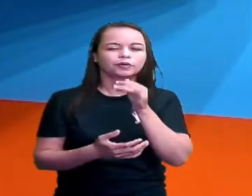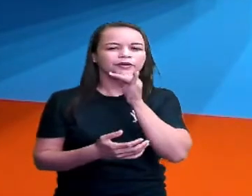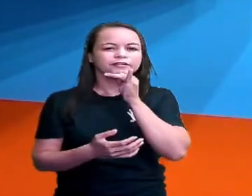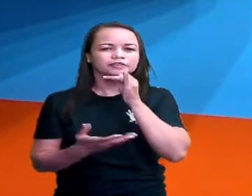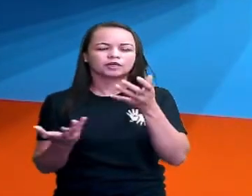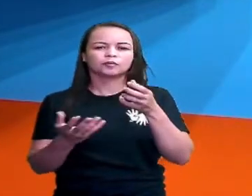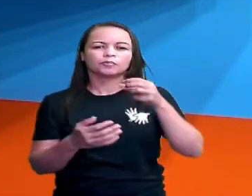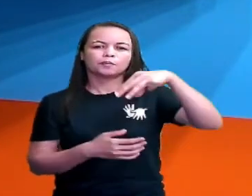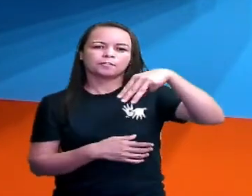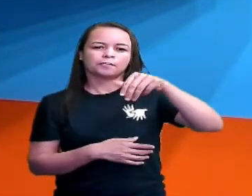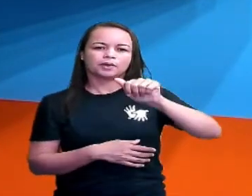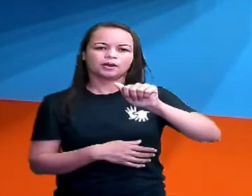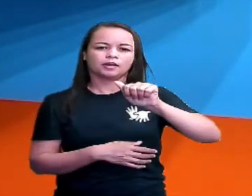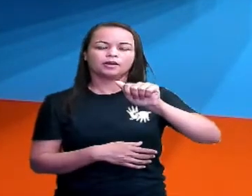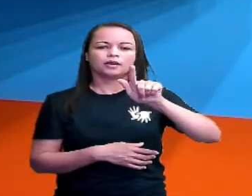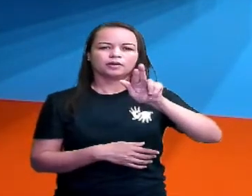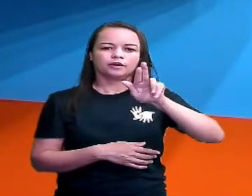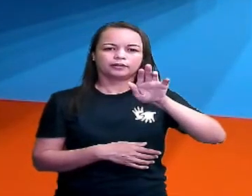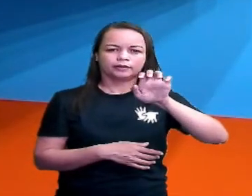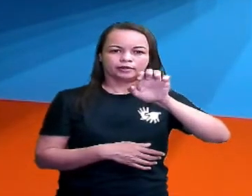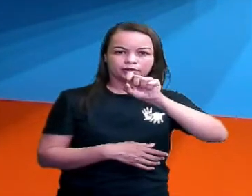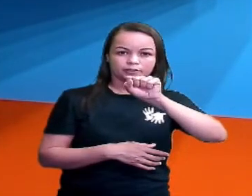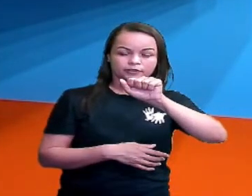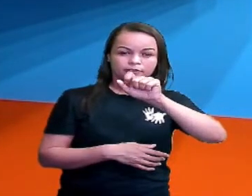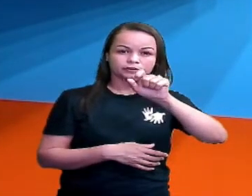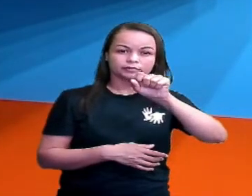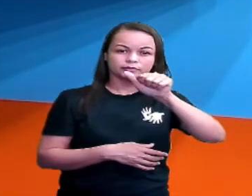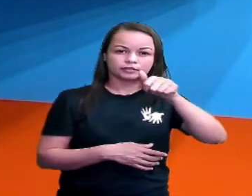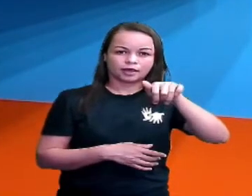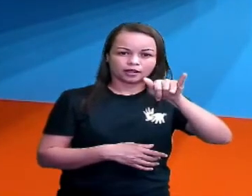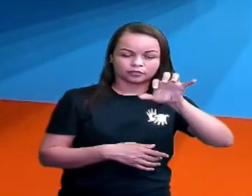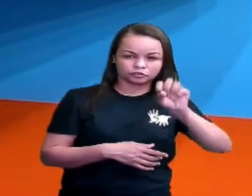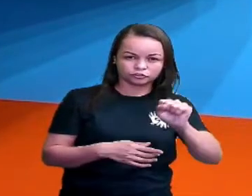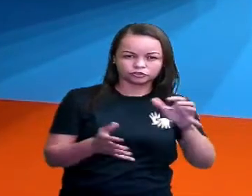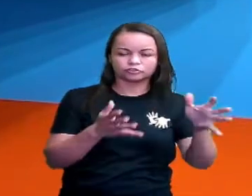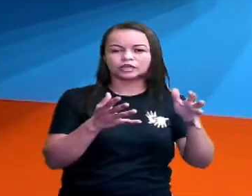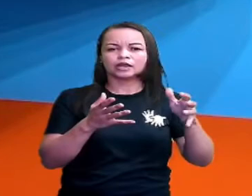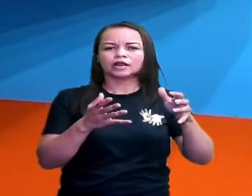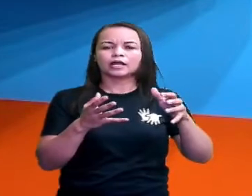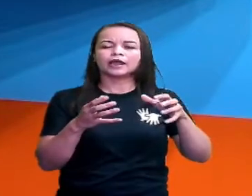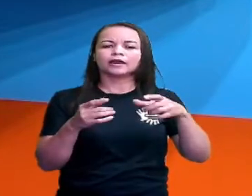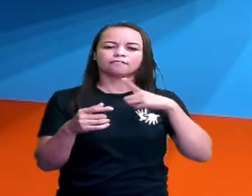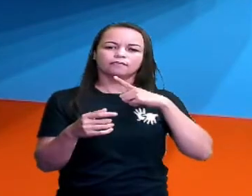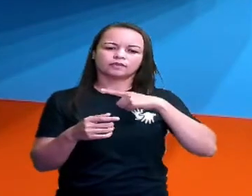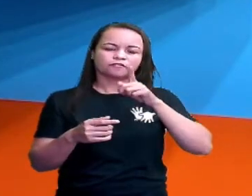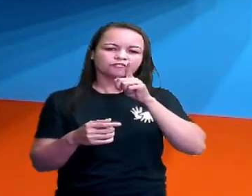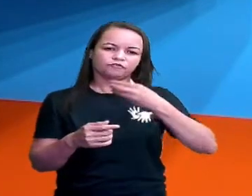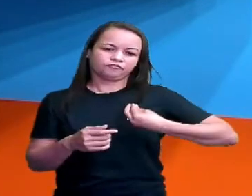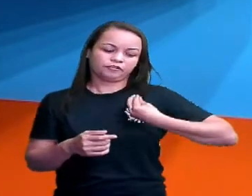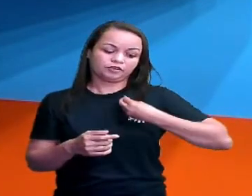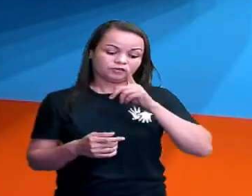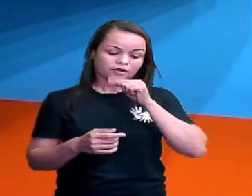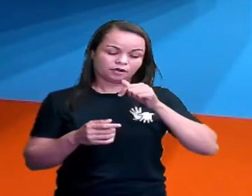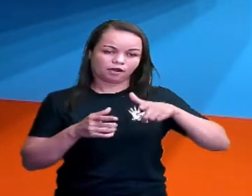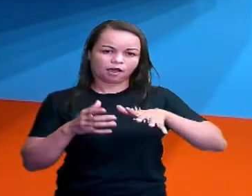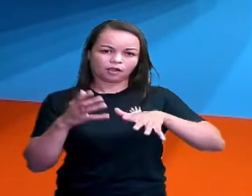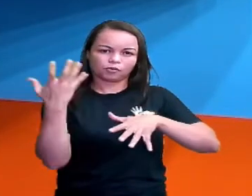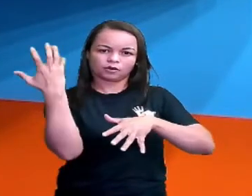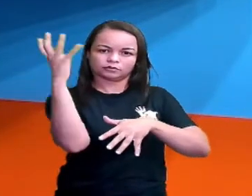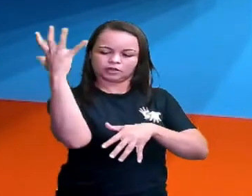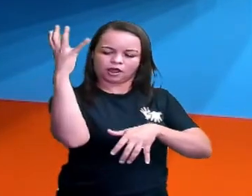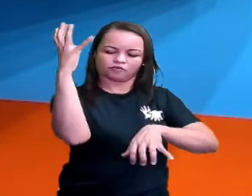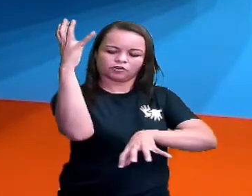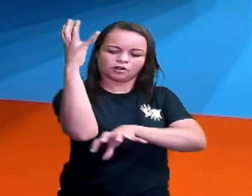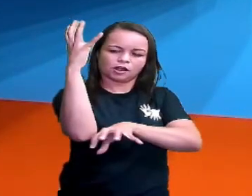manguezais, possuem raízes aéreas. Portanto, plantas que vivem em regiões alagadas